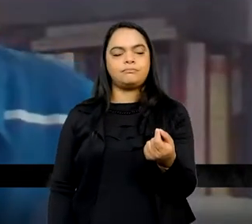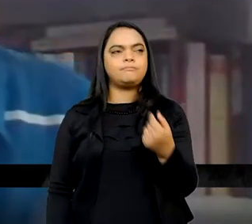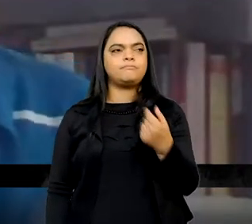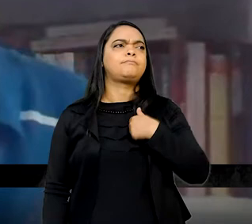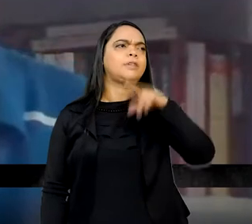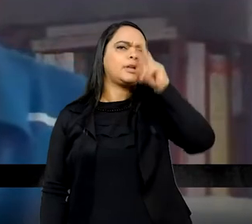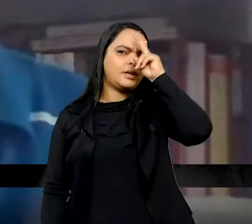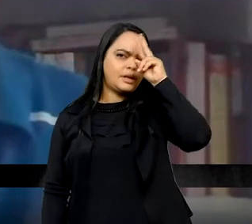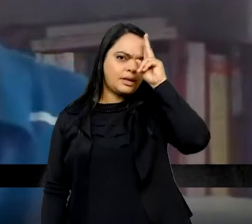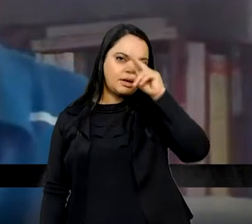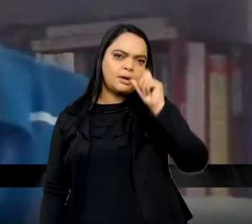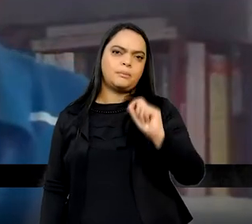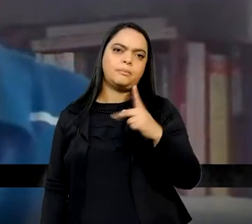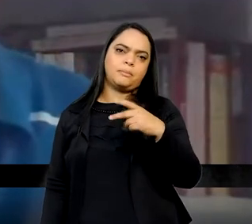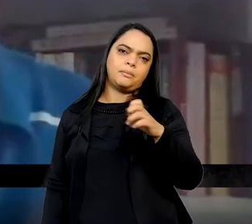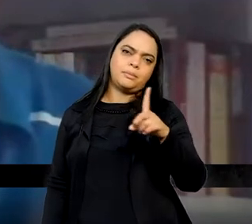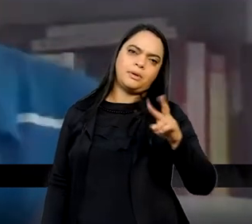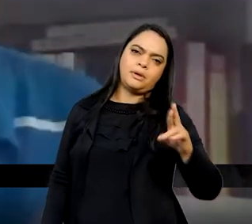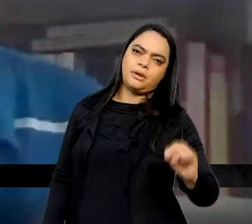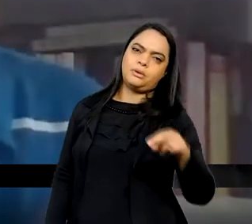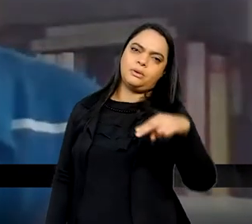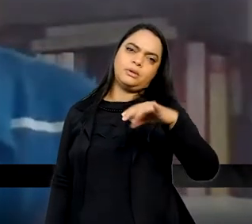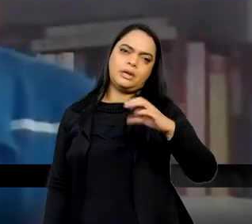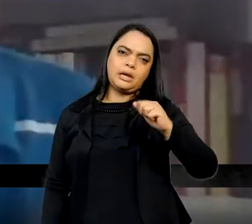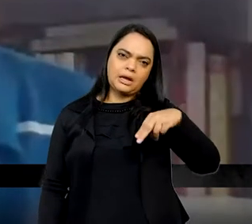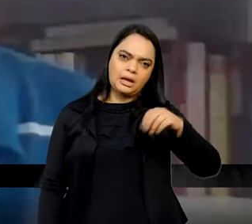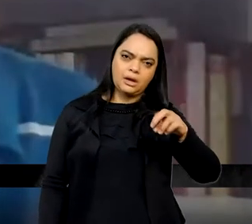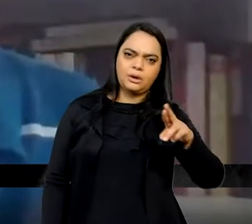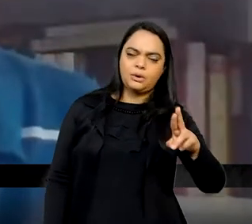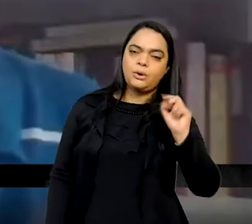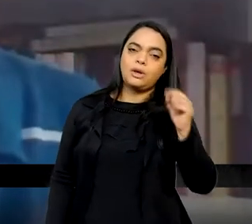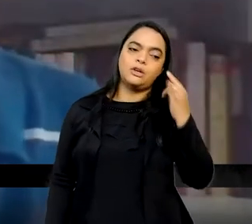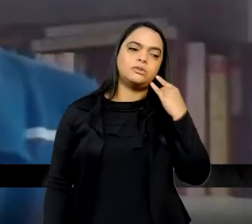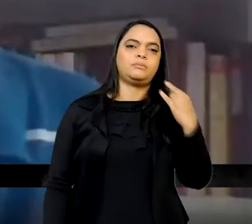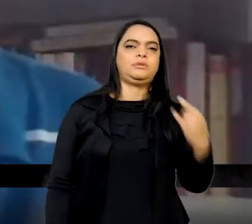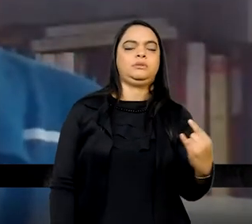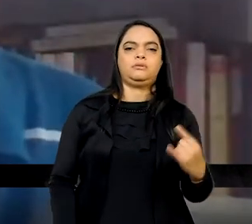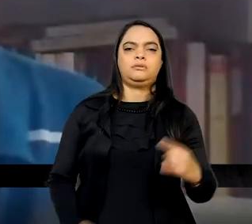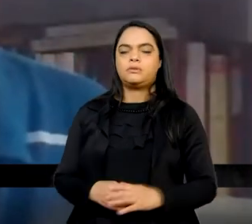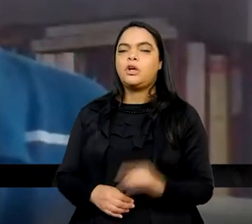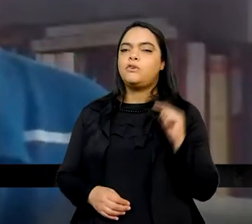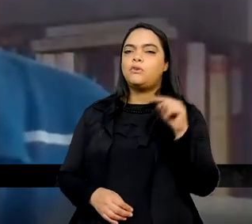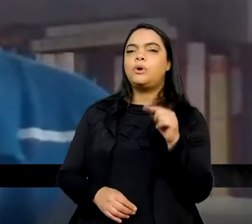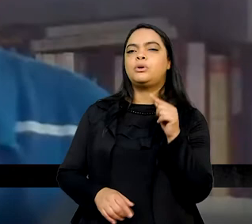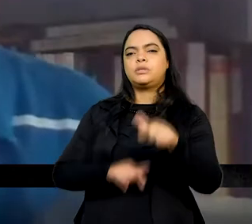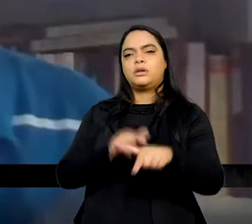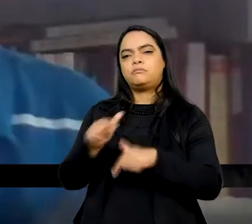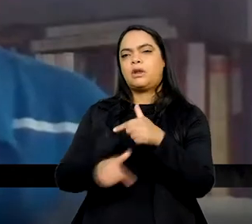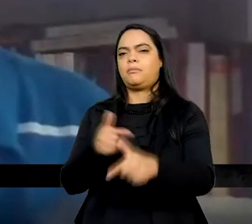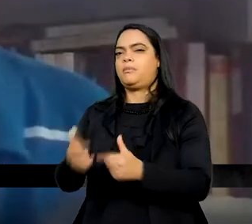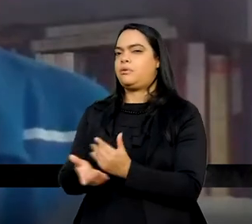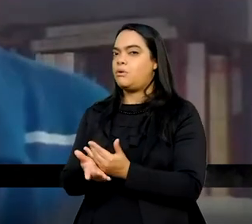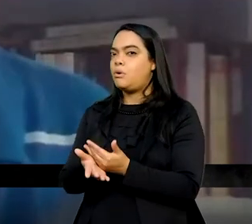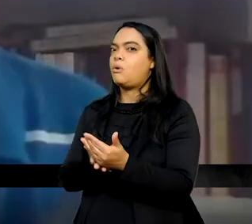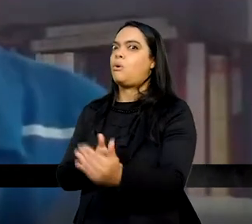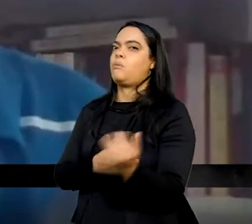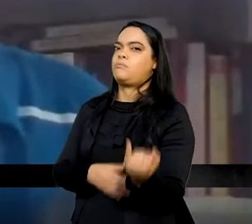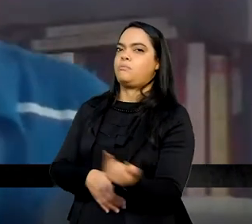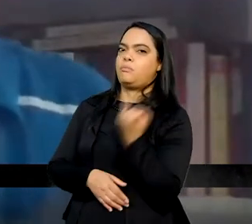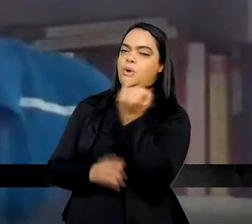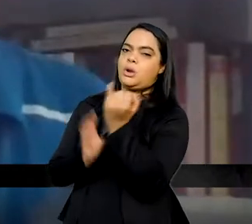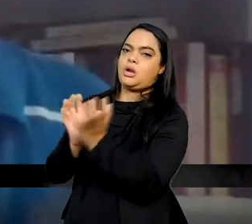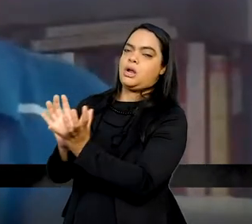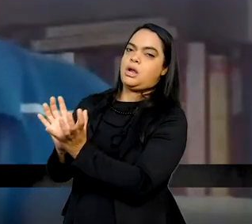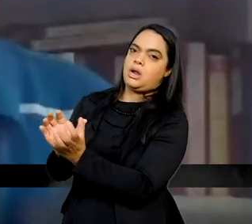meu orientador, Marcos Carvalho, observava, ele me chamou a atenção. Você começou a fazer um trabalho, não para Pernambuco, mas foi um